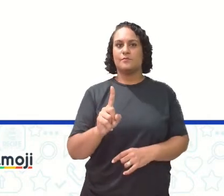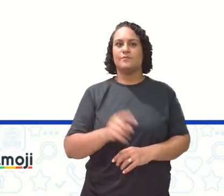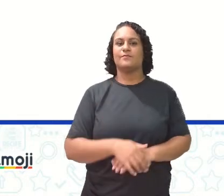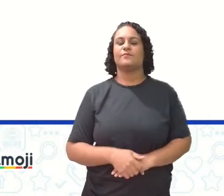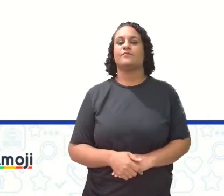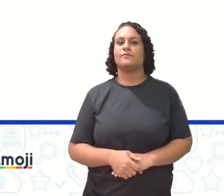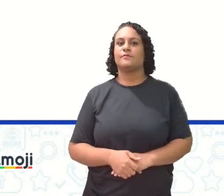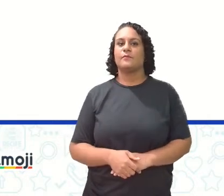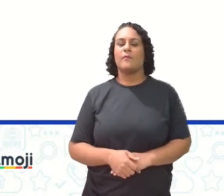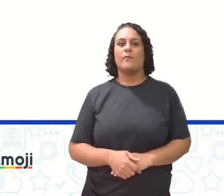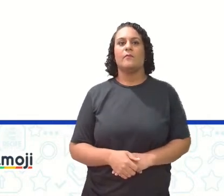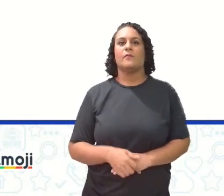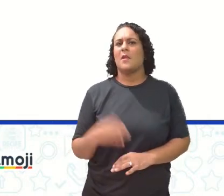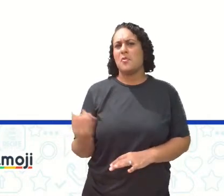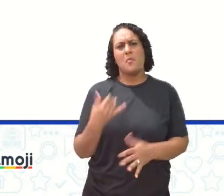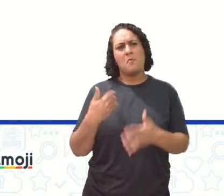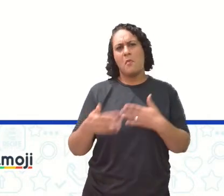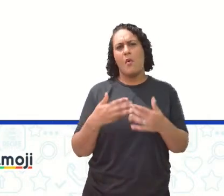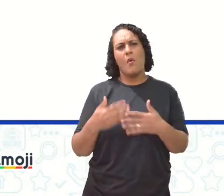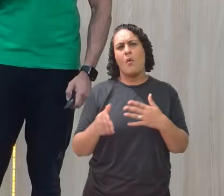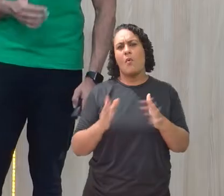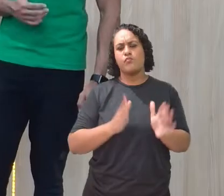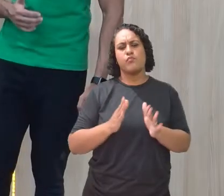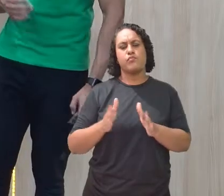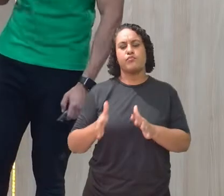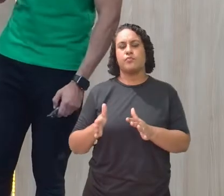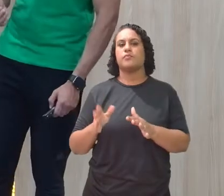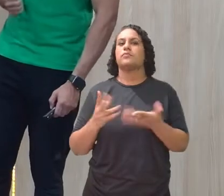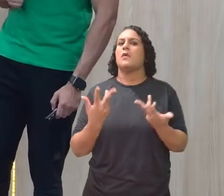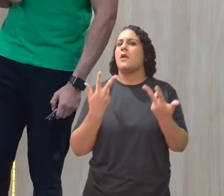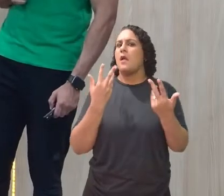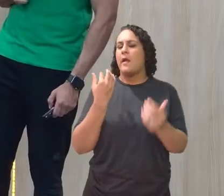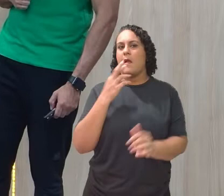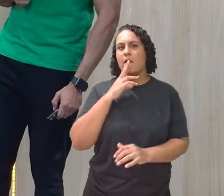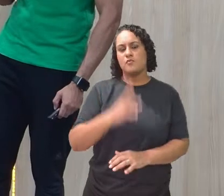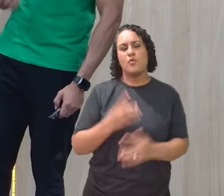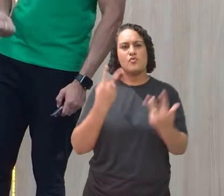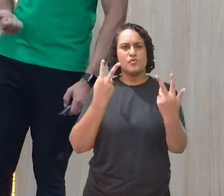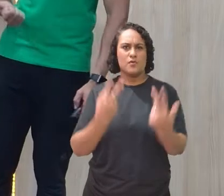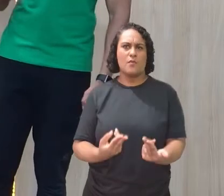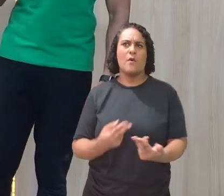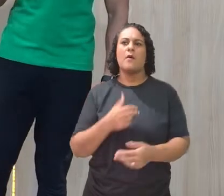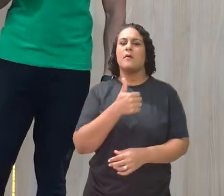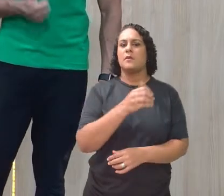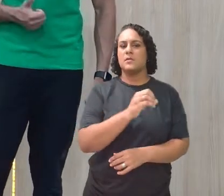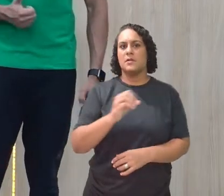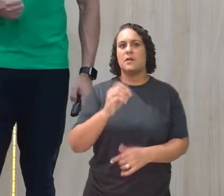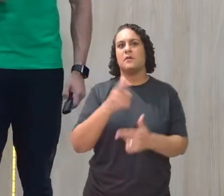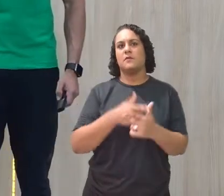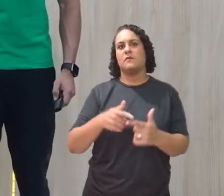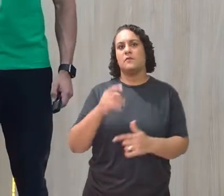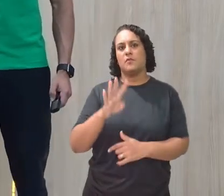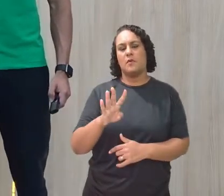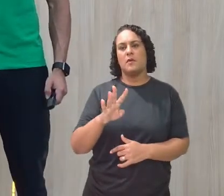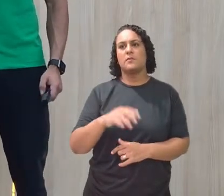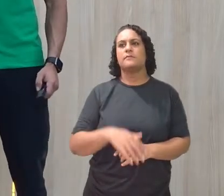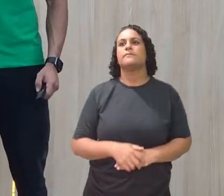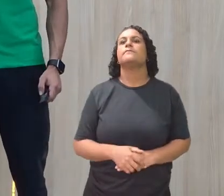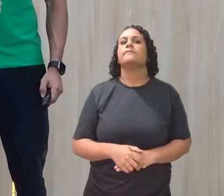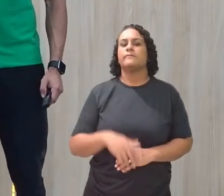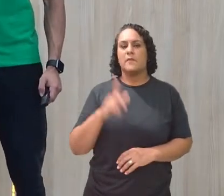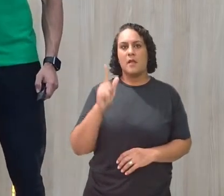tá? Não importa aí a ordem, o resultado vai dar o mesmo, que será igual a 100 dividido por 4, que é igual